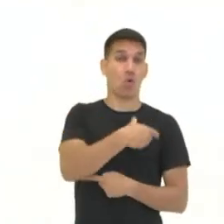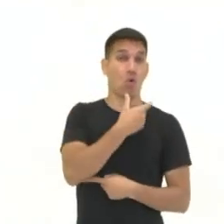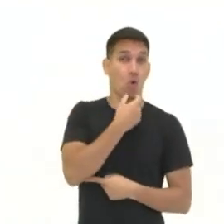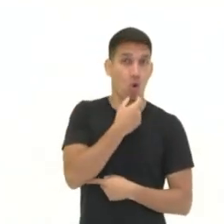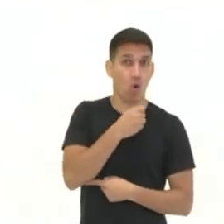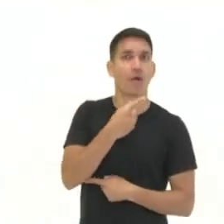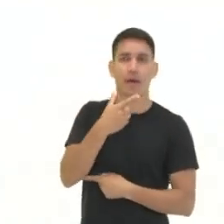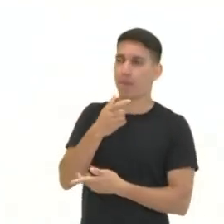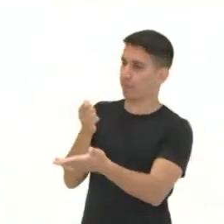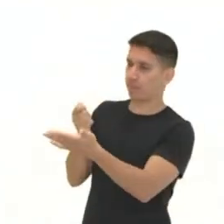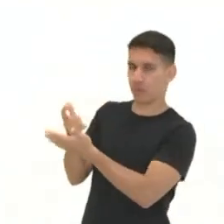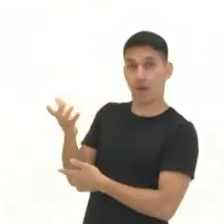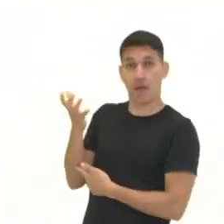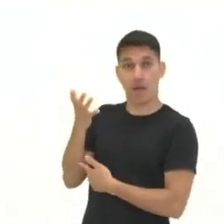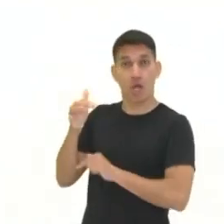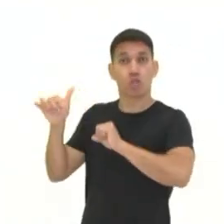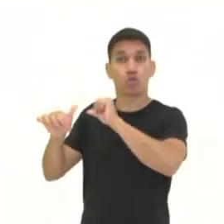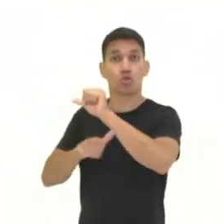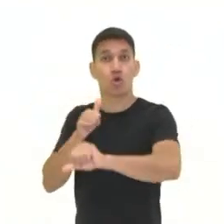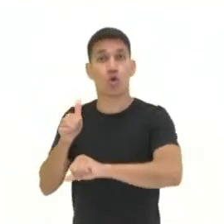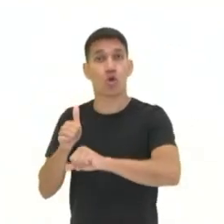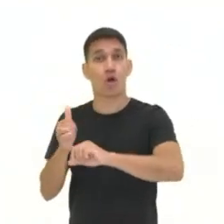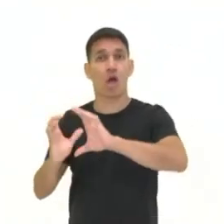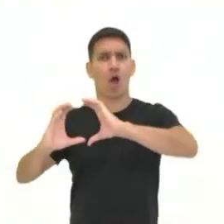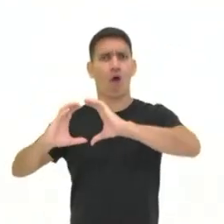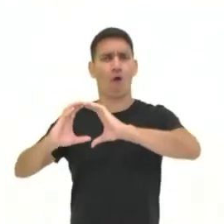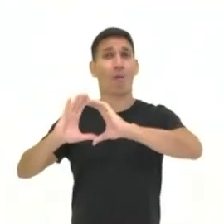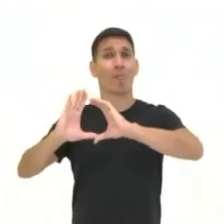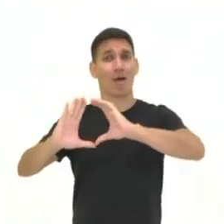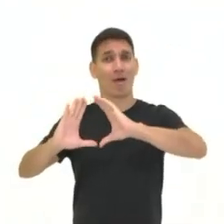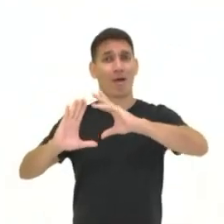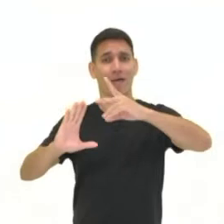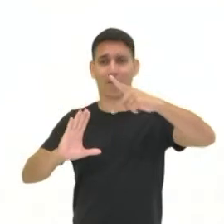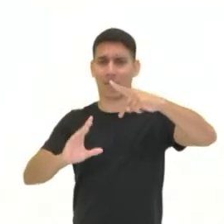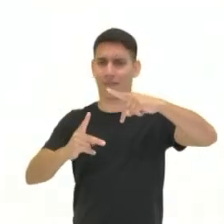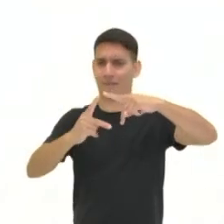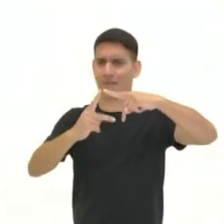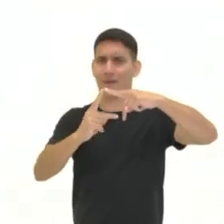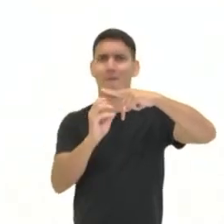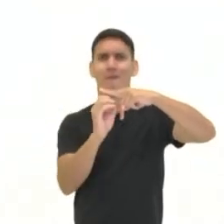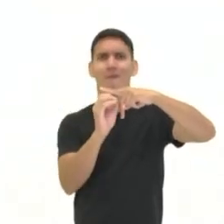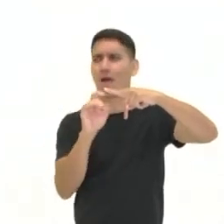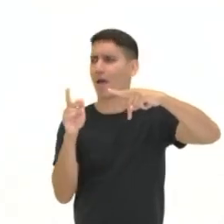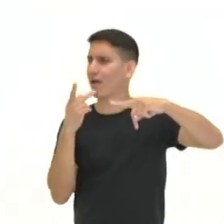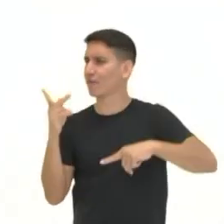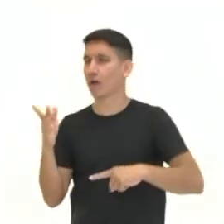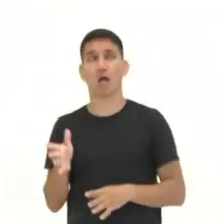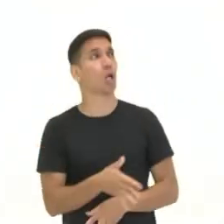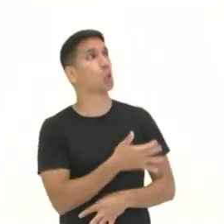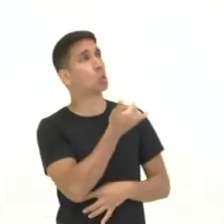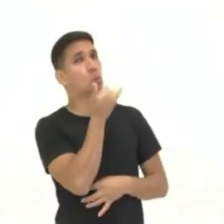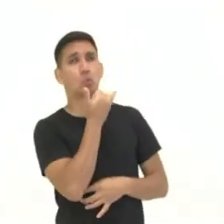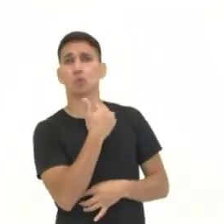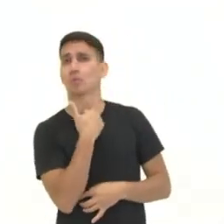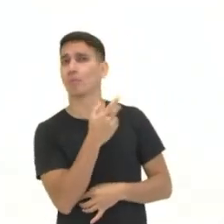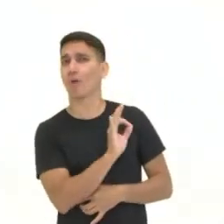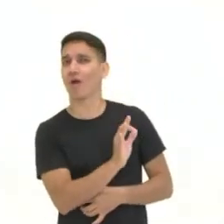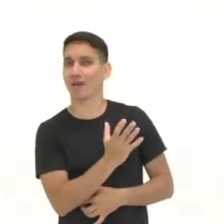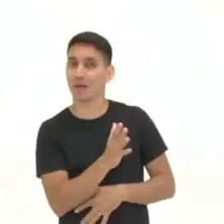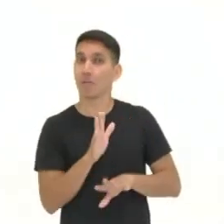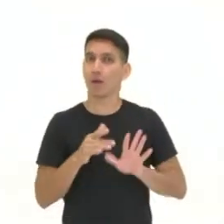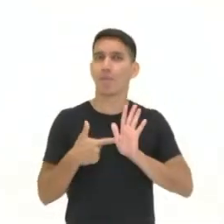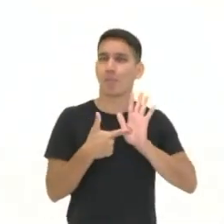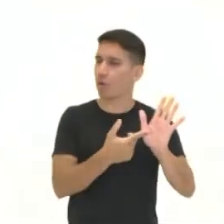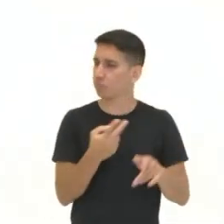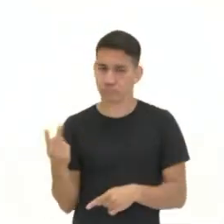querendo trocar uma roda quadrada e a atendente diz não poder ser possível. Embora mostre os